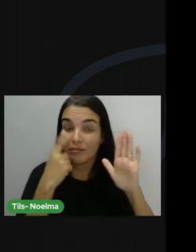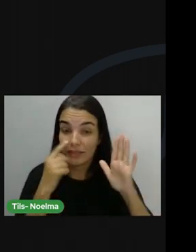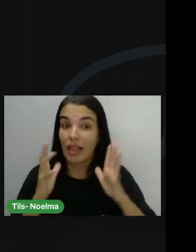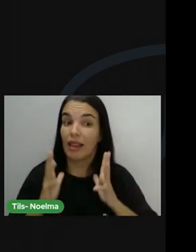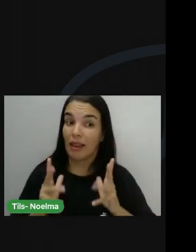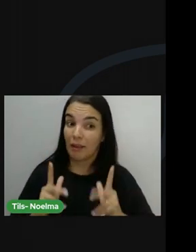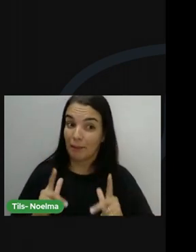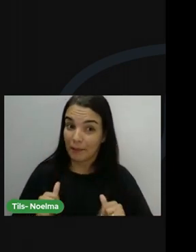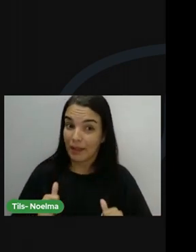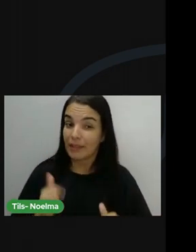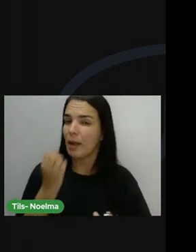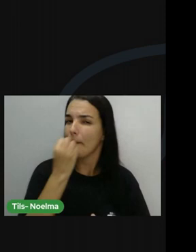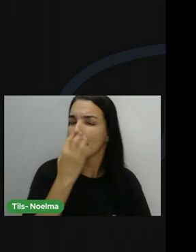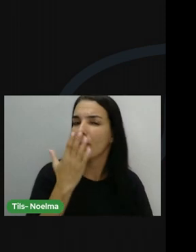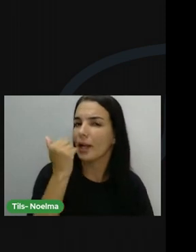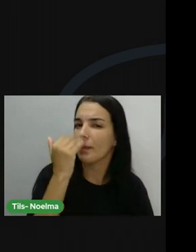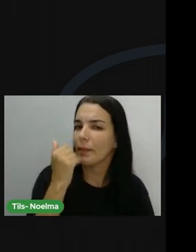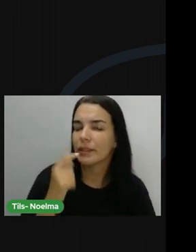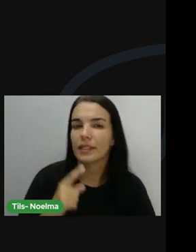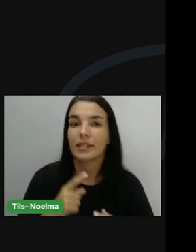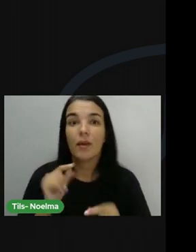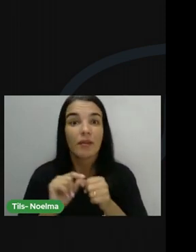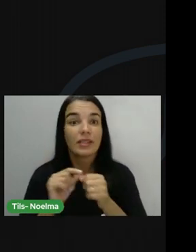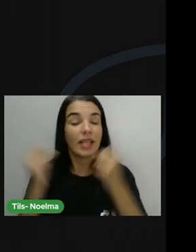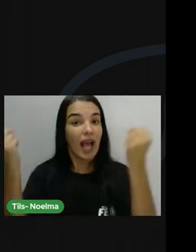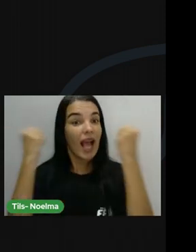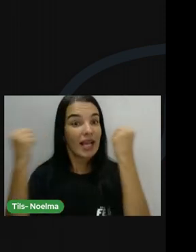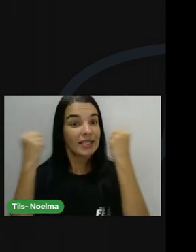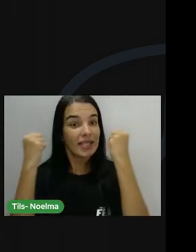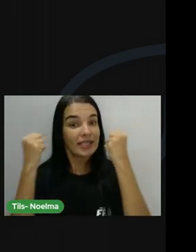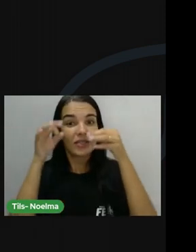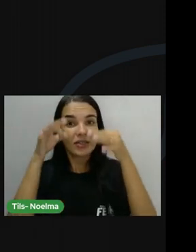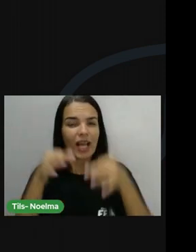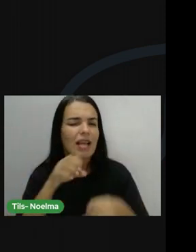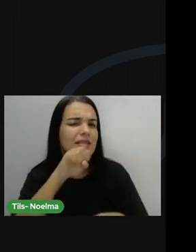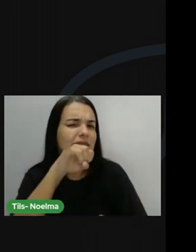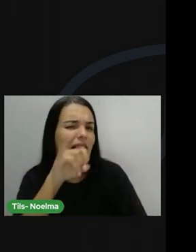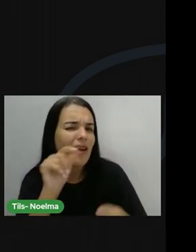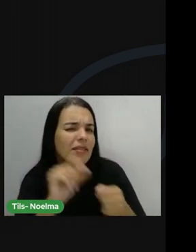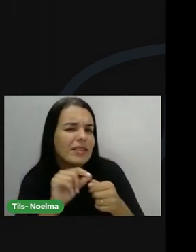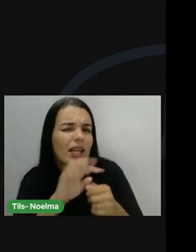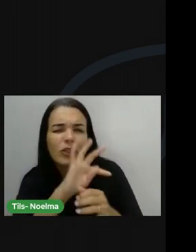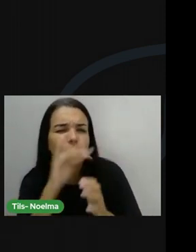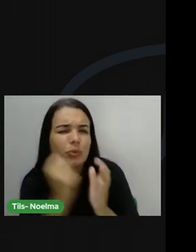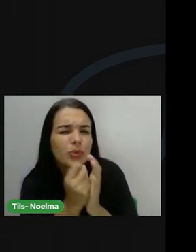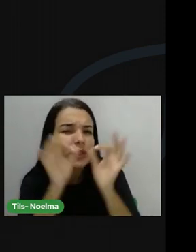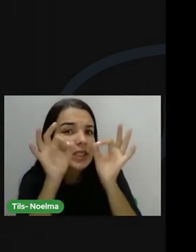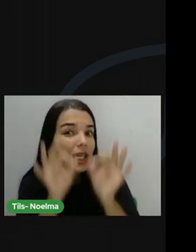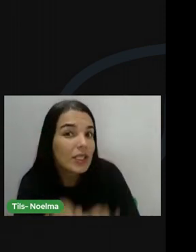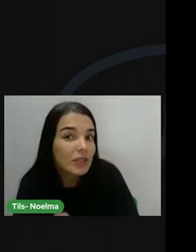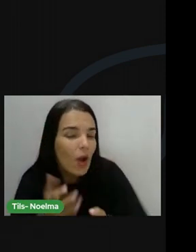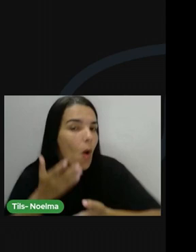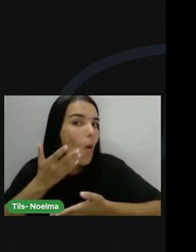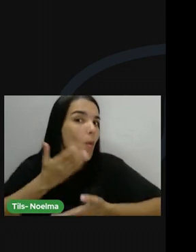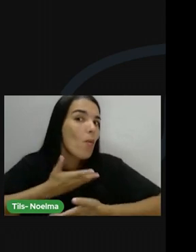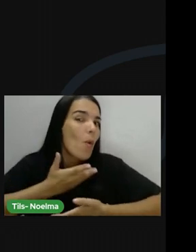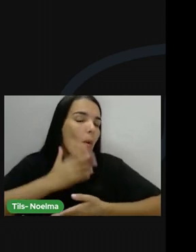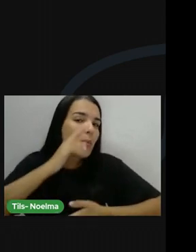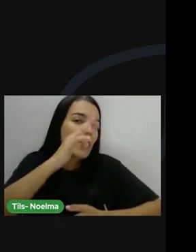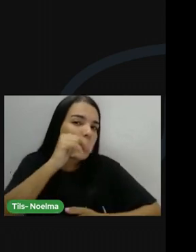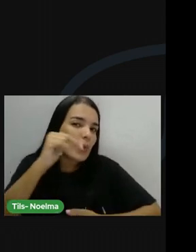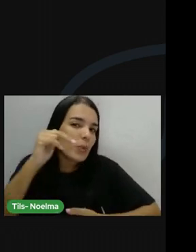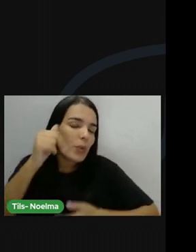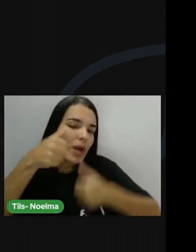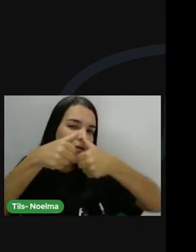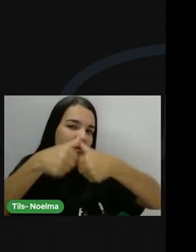higiene, boa alimentação e exercícios. Se fizermos tudo direitinho, nosso corpo nunca irá reclamar e